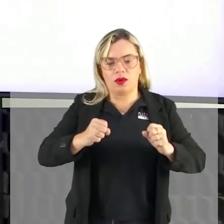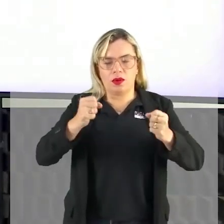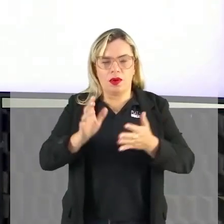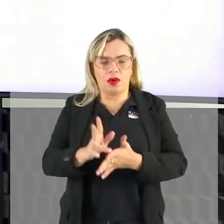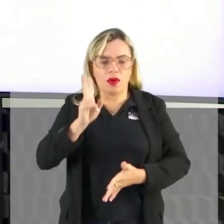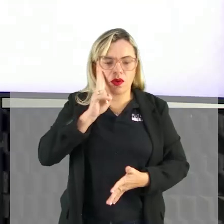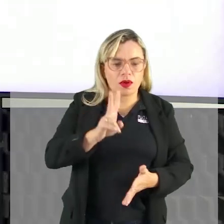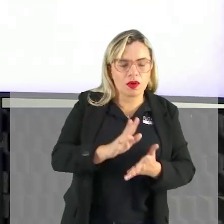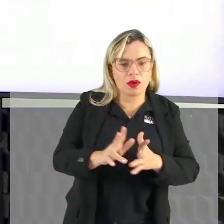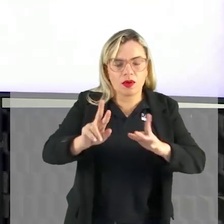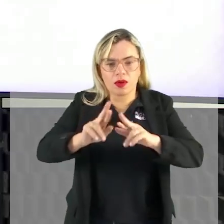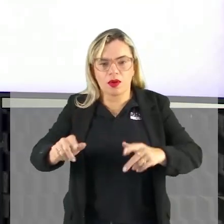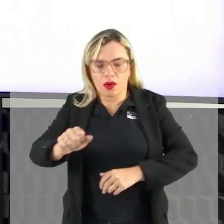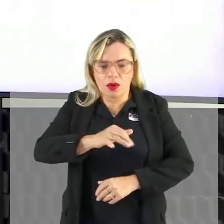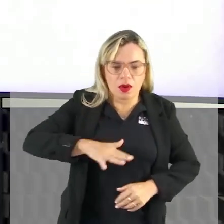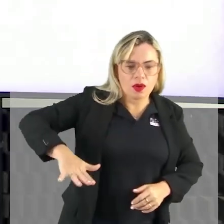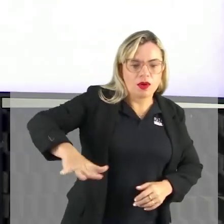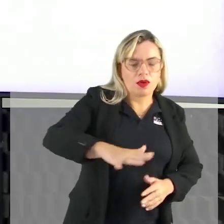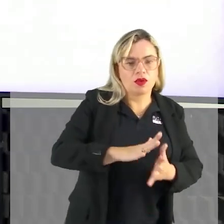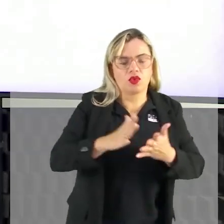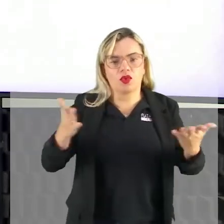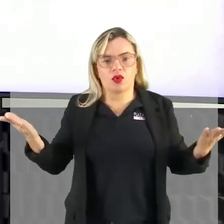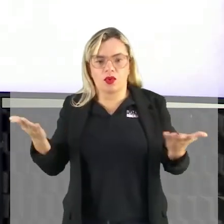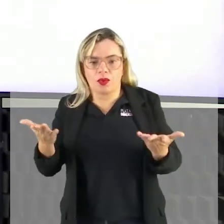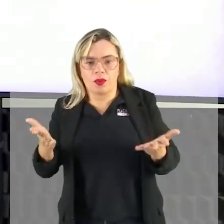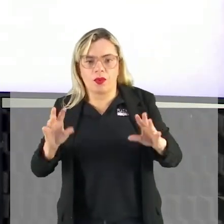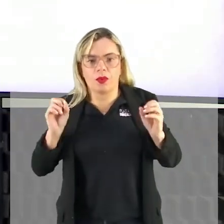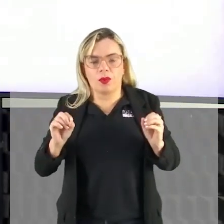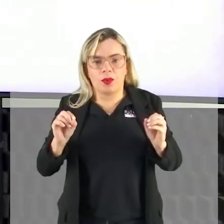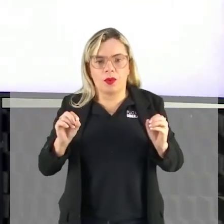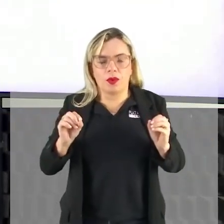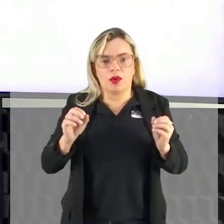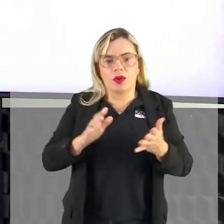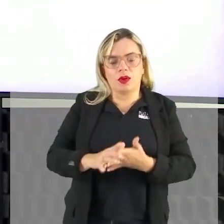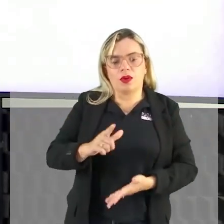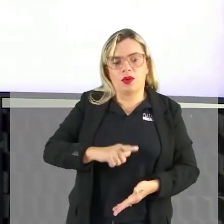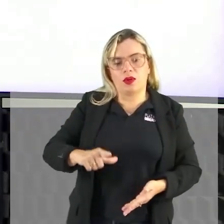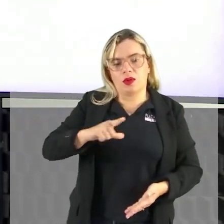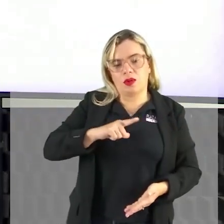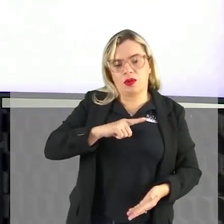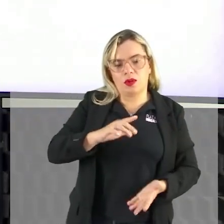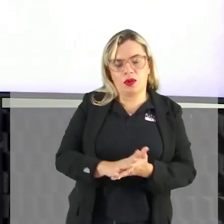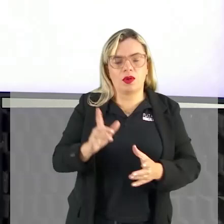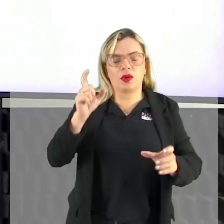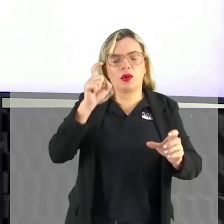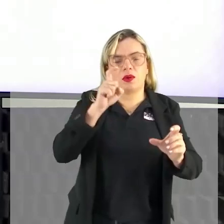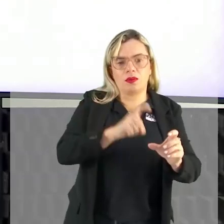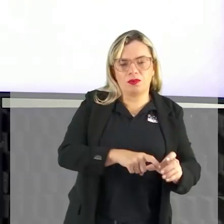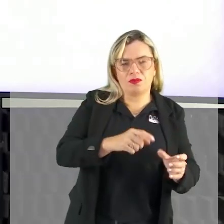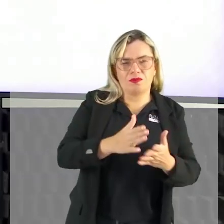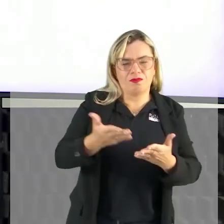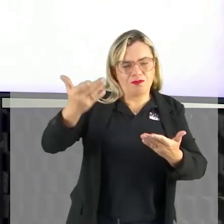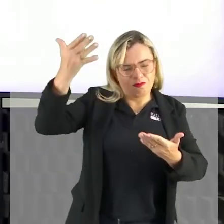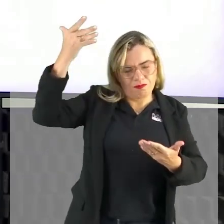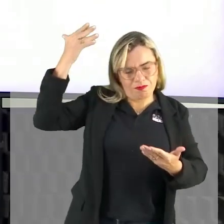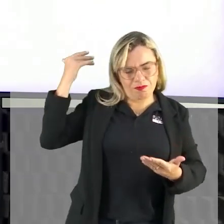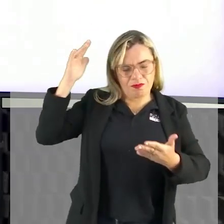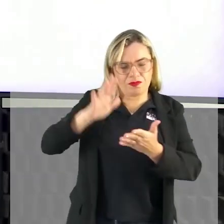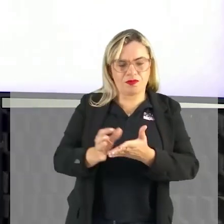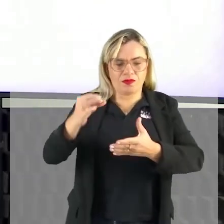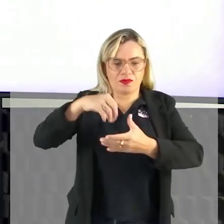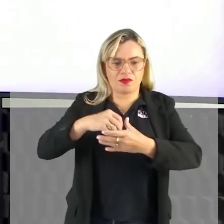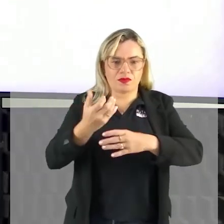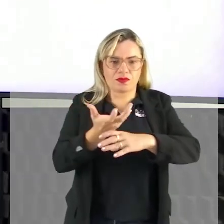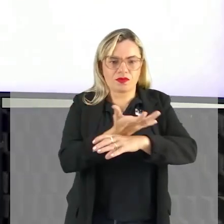possível observá-los em diferentes ambientes na atualidade, ou seja, existia uma dependência muito grande no passado das plantas com